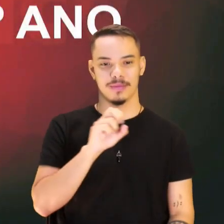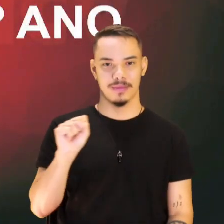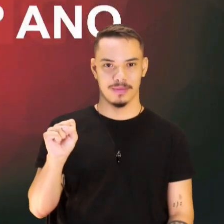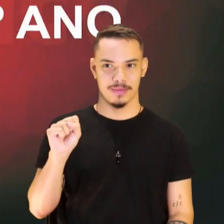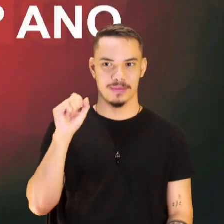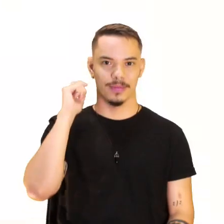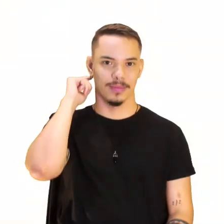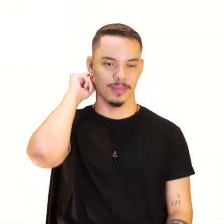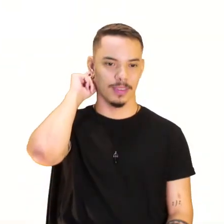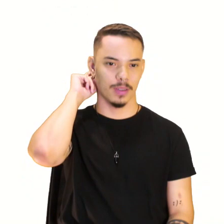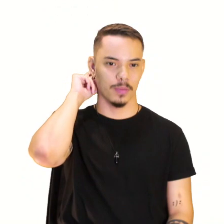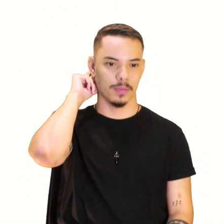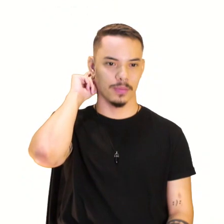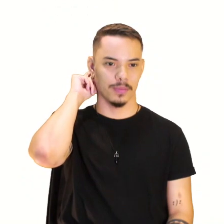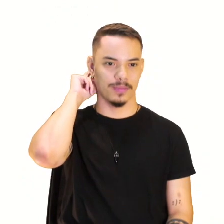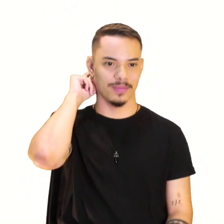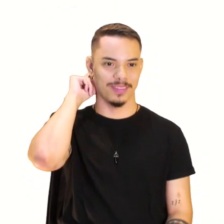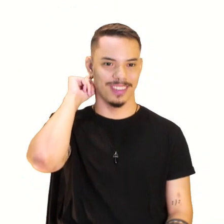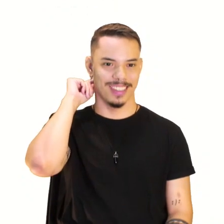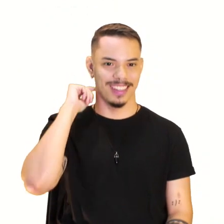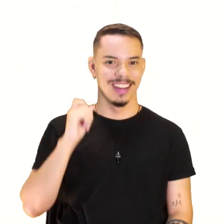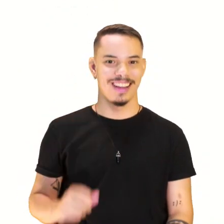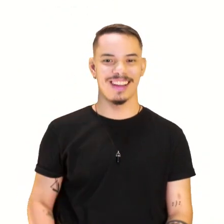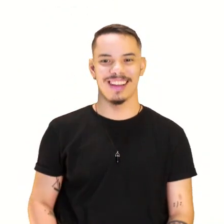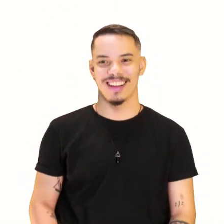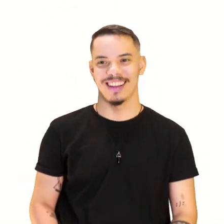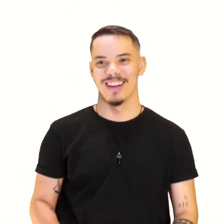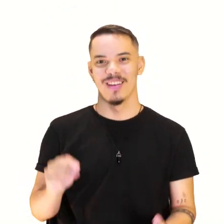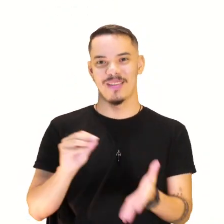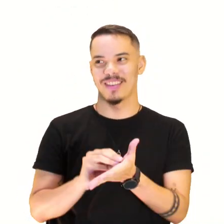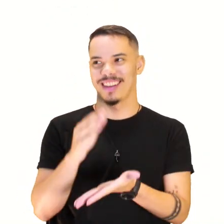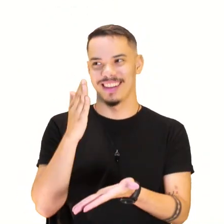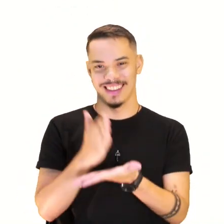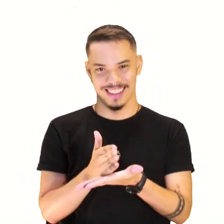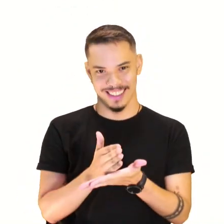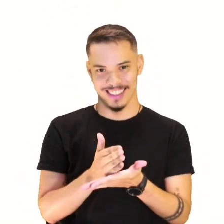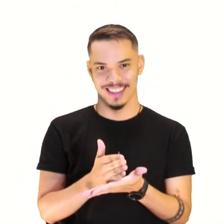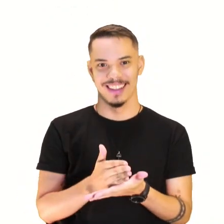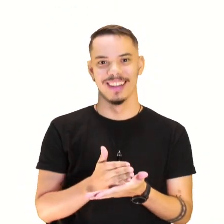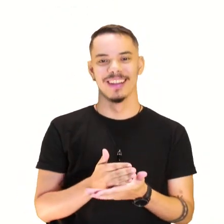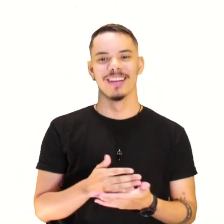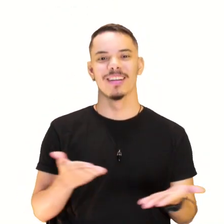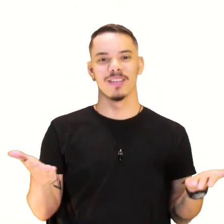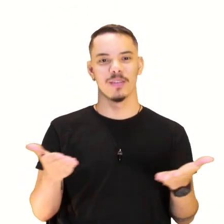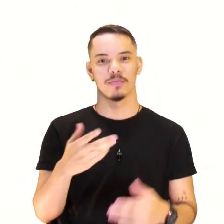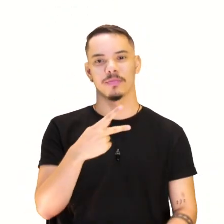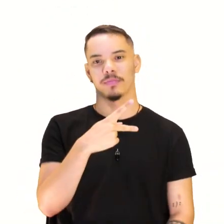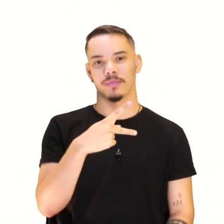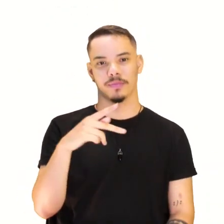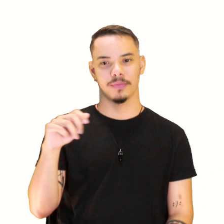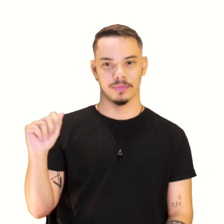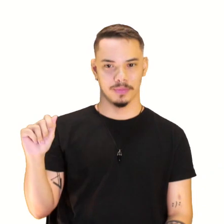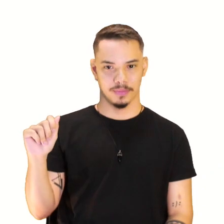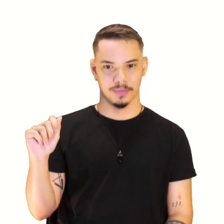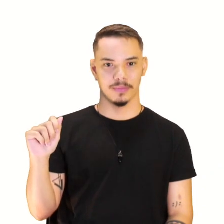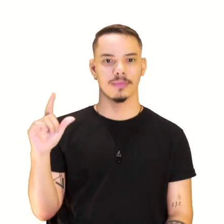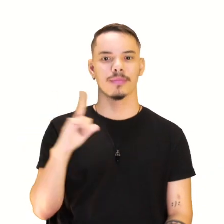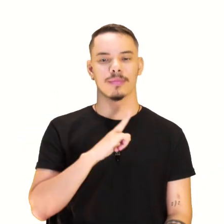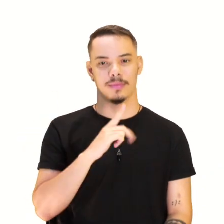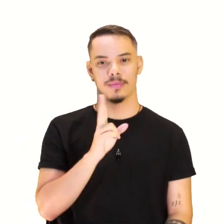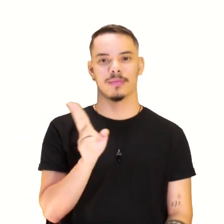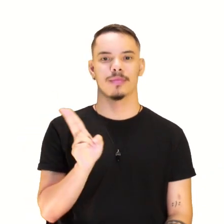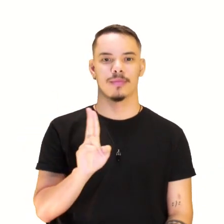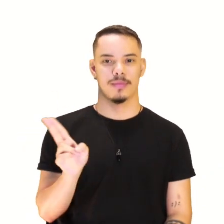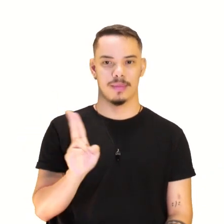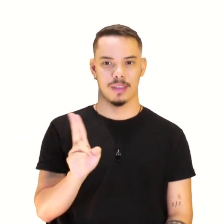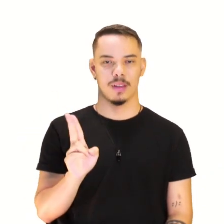Falta pouco para metade. Progressão aritmética. Isso tem nome? Tem